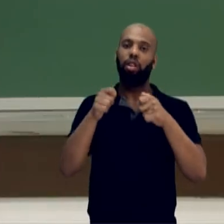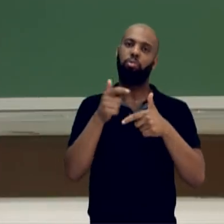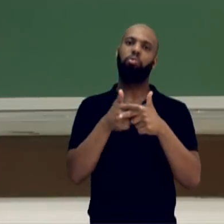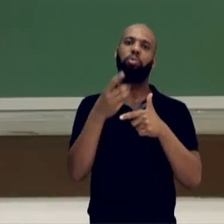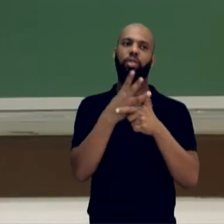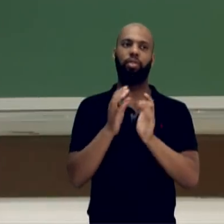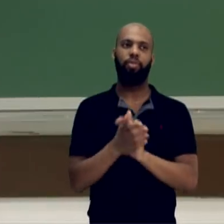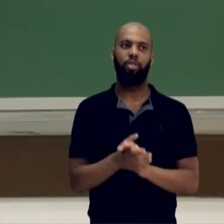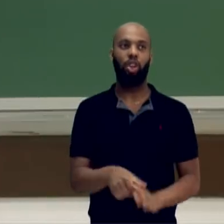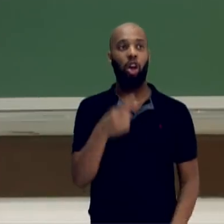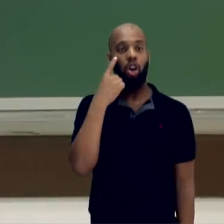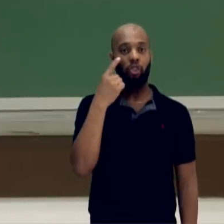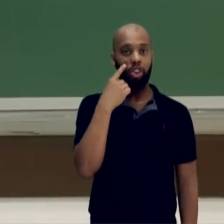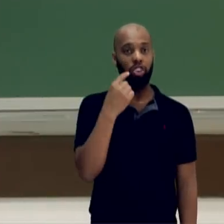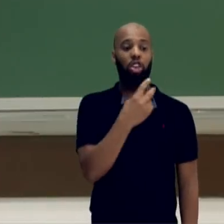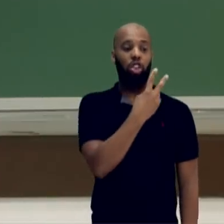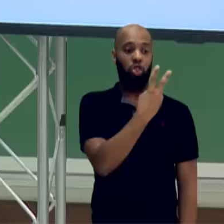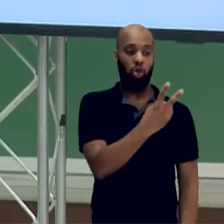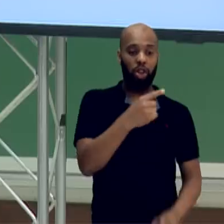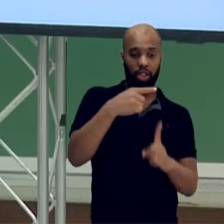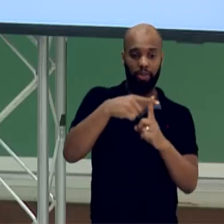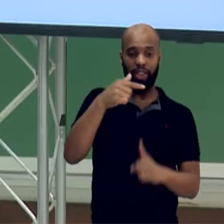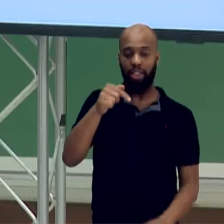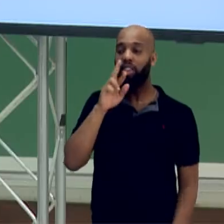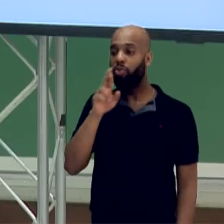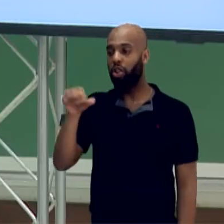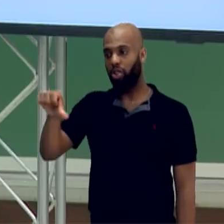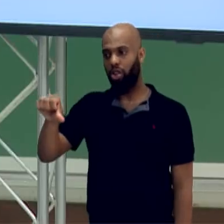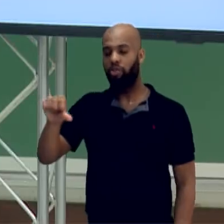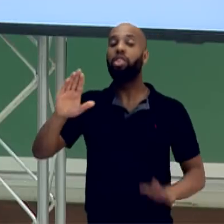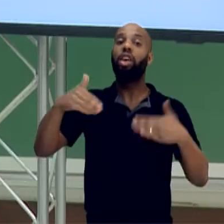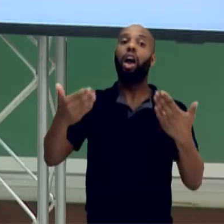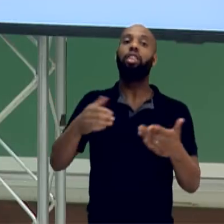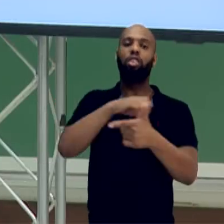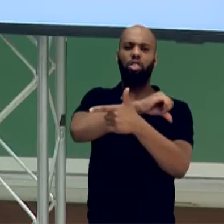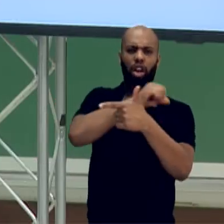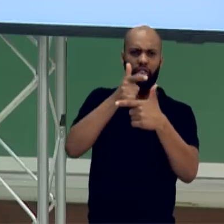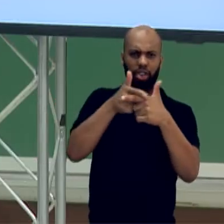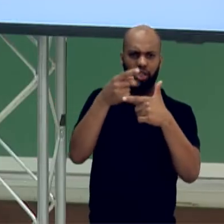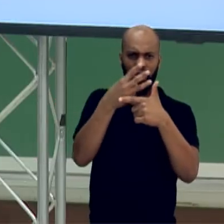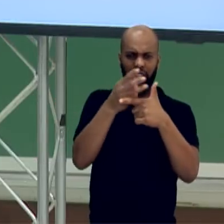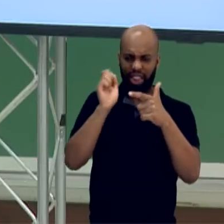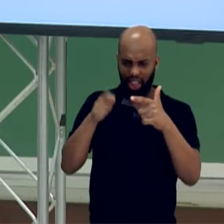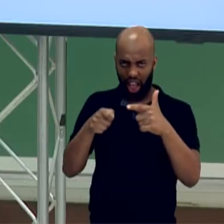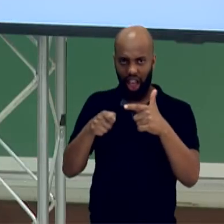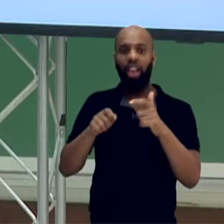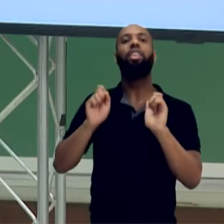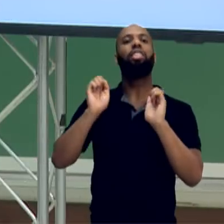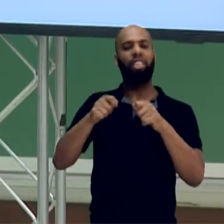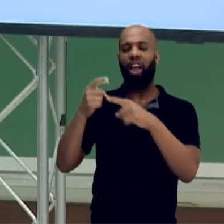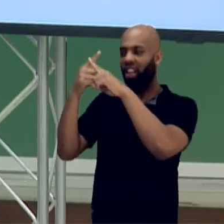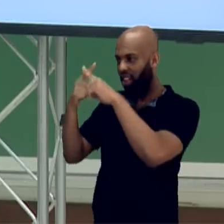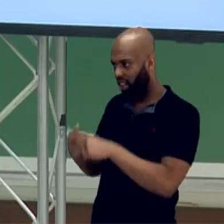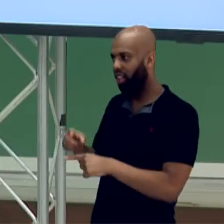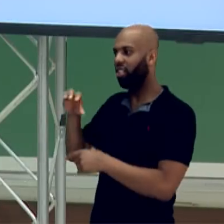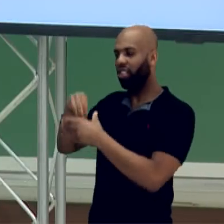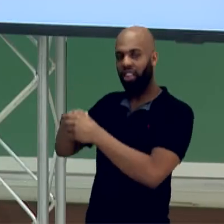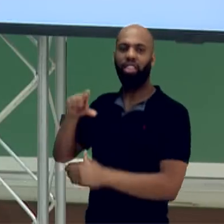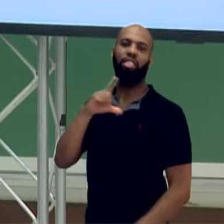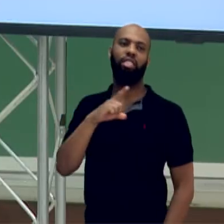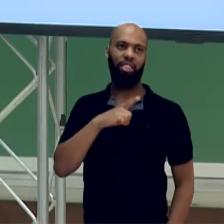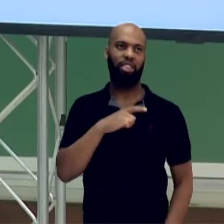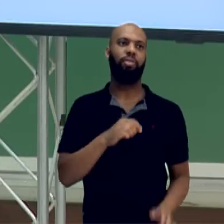9. 9 tem na tabuada do 3? É divisível? É. Então 27 eu já sei que dá por 3. 45 também